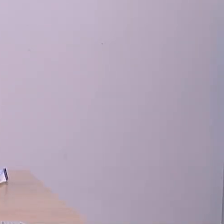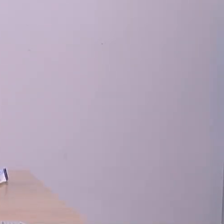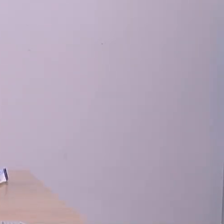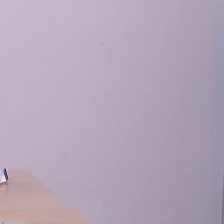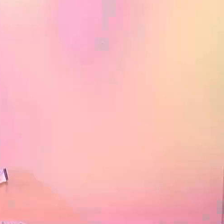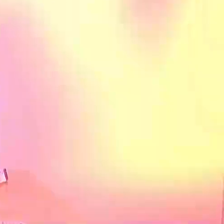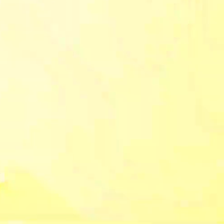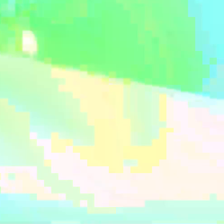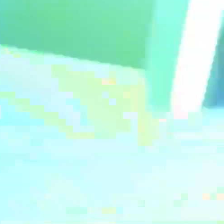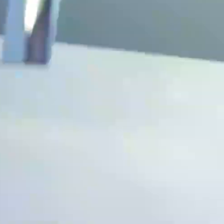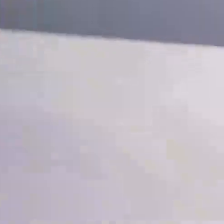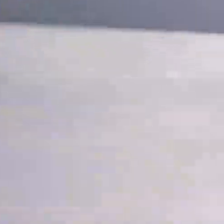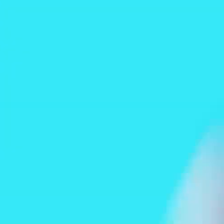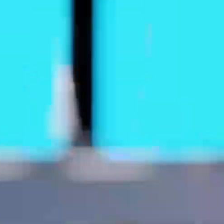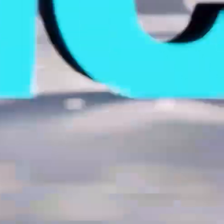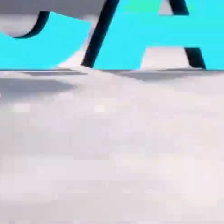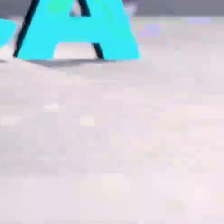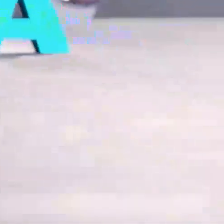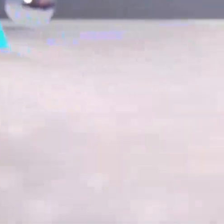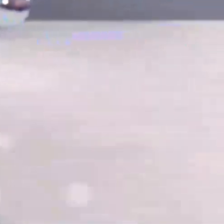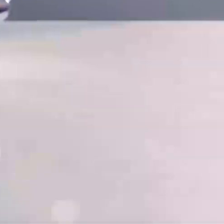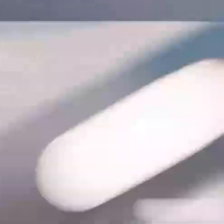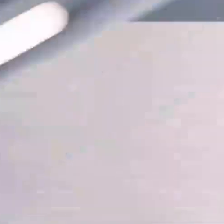aula, ok?